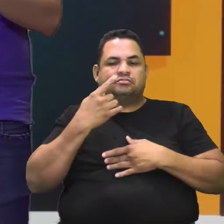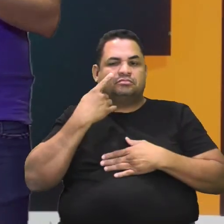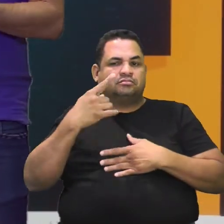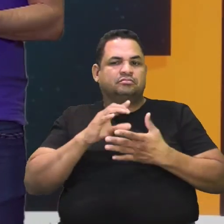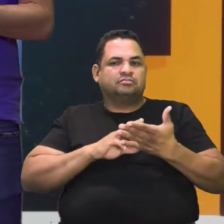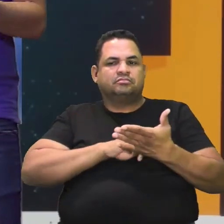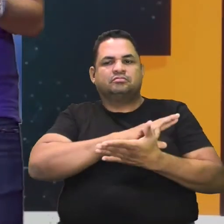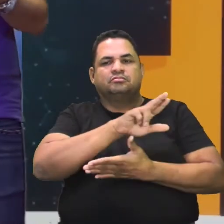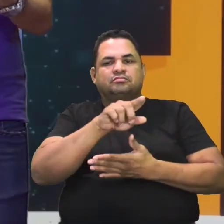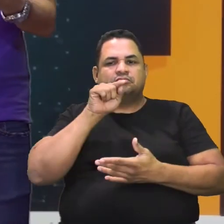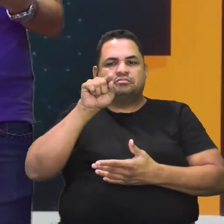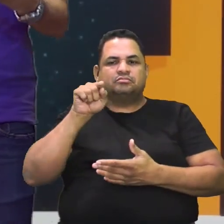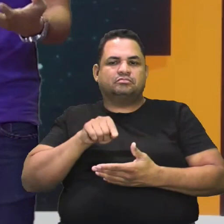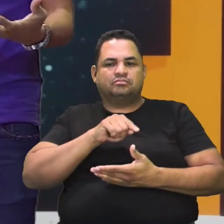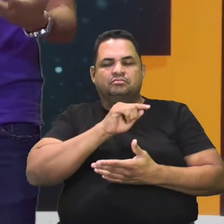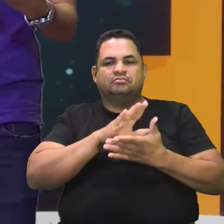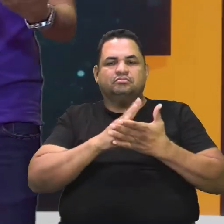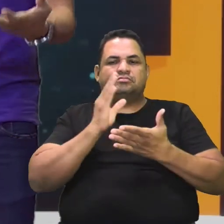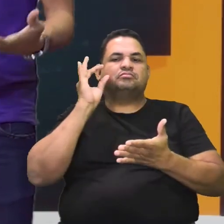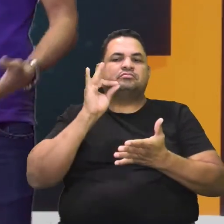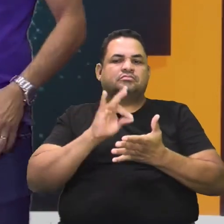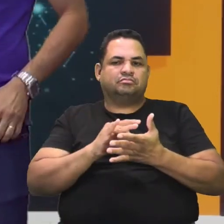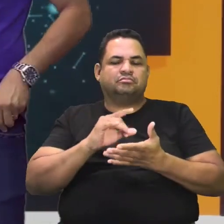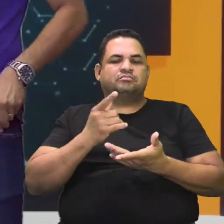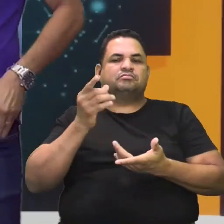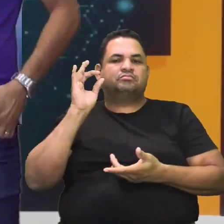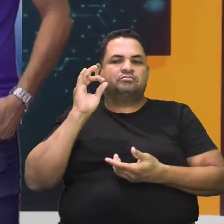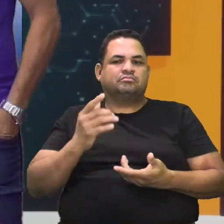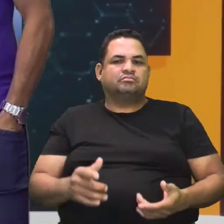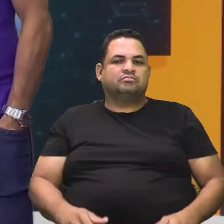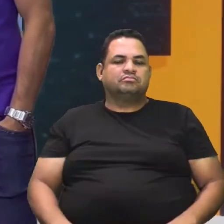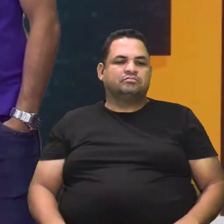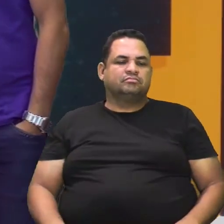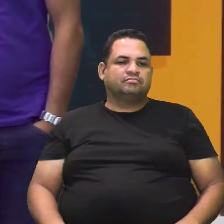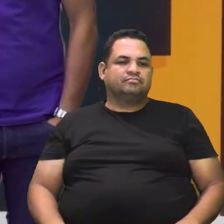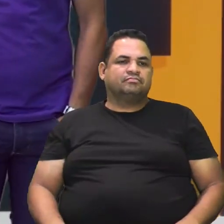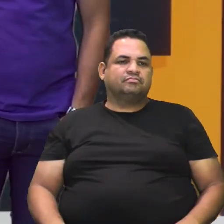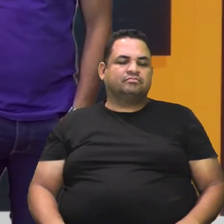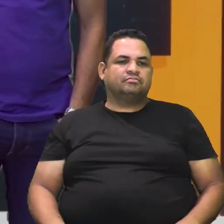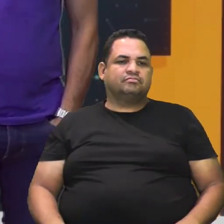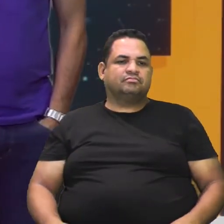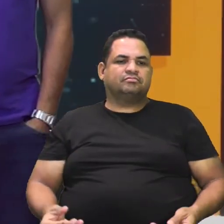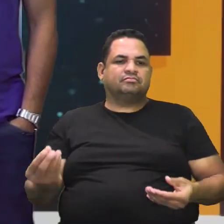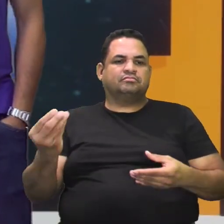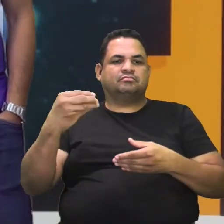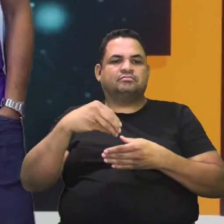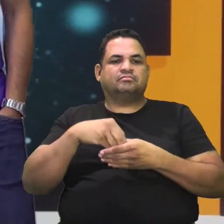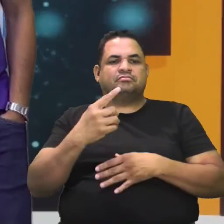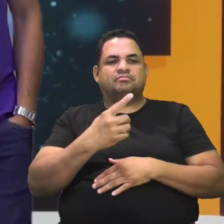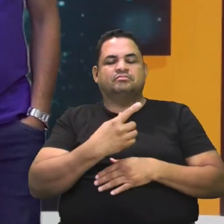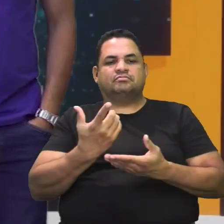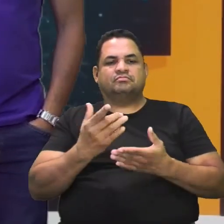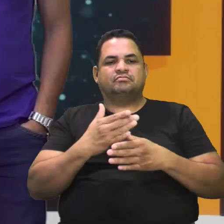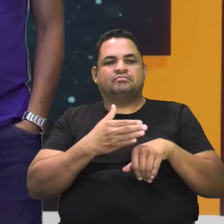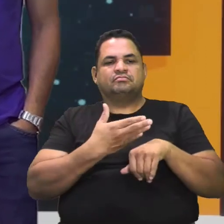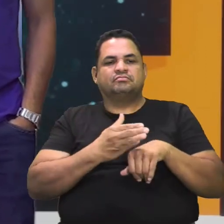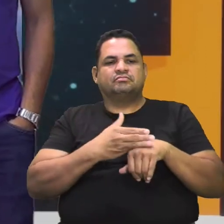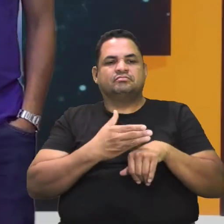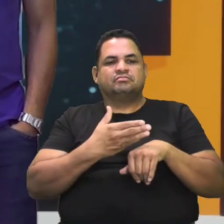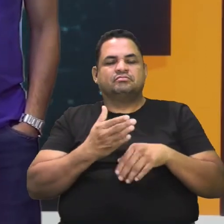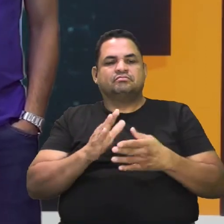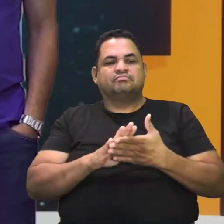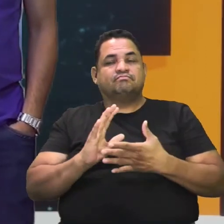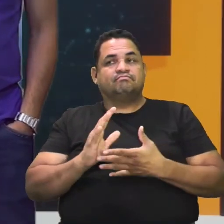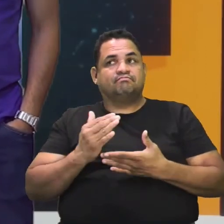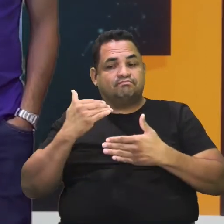vou vendo aquele monte de pontos. É ali que eu vejo que realmente é verdade. Pois é, né? E dentro de tudo isso, é praticando